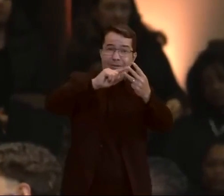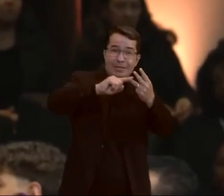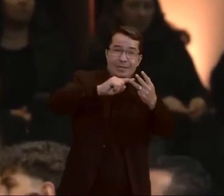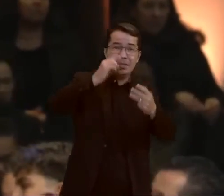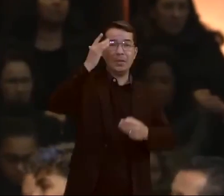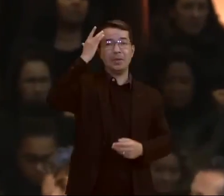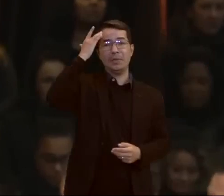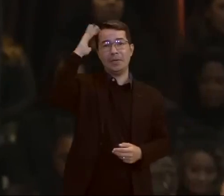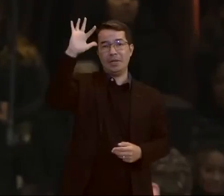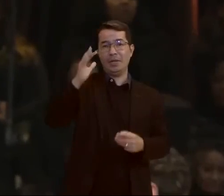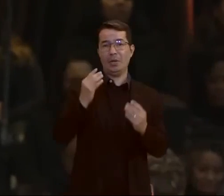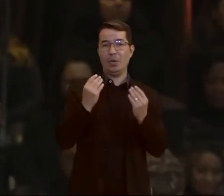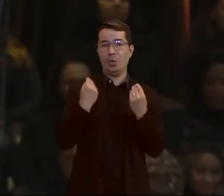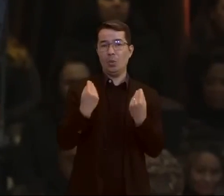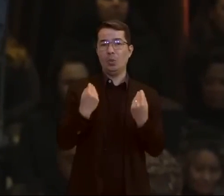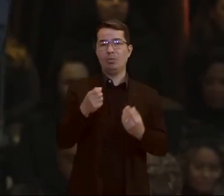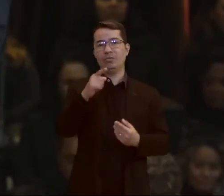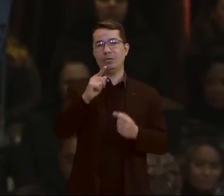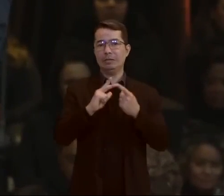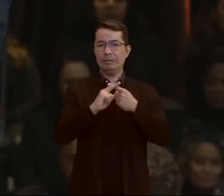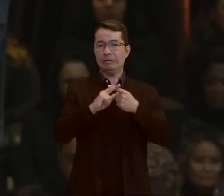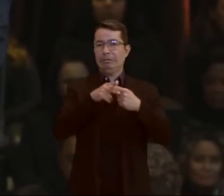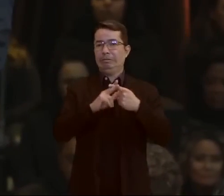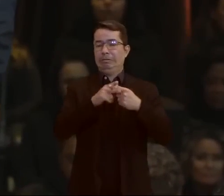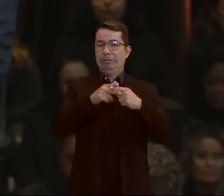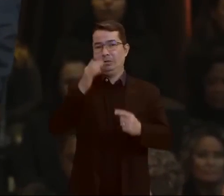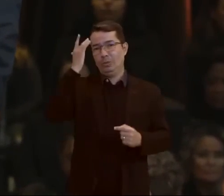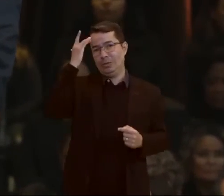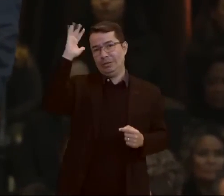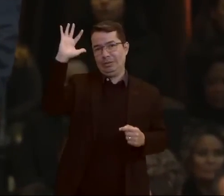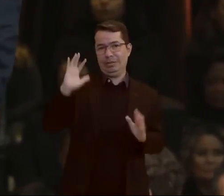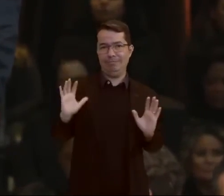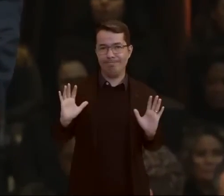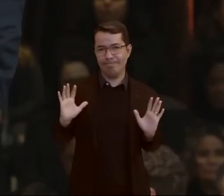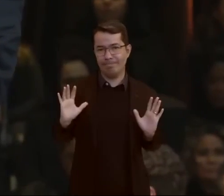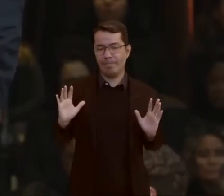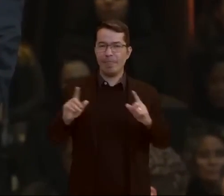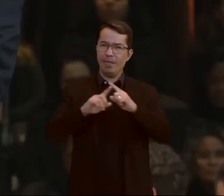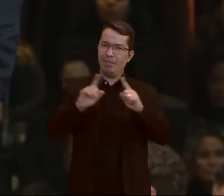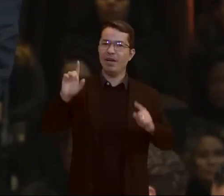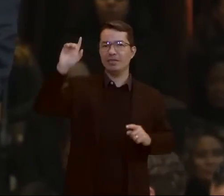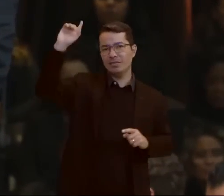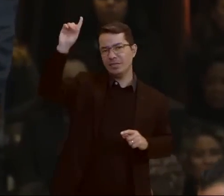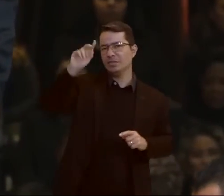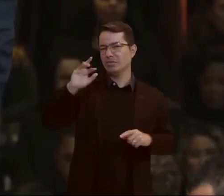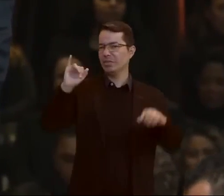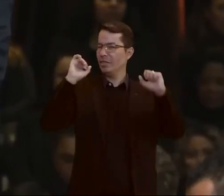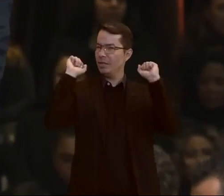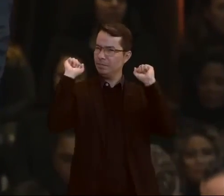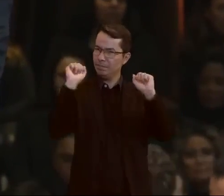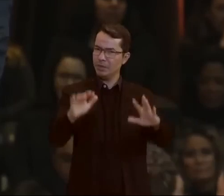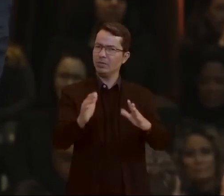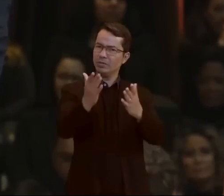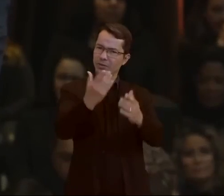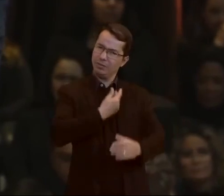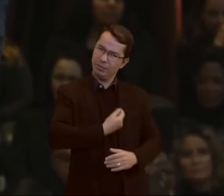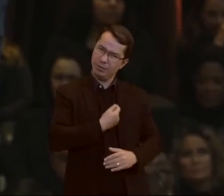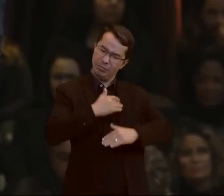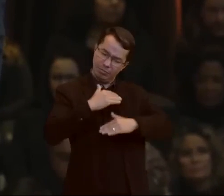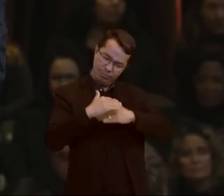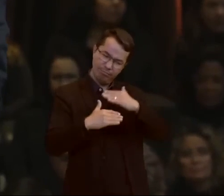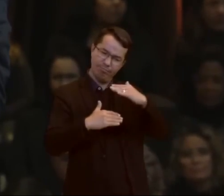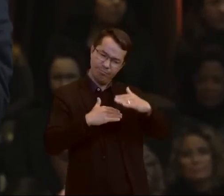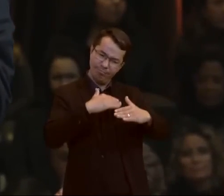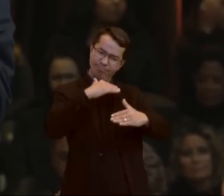Senhor aprova essa minha estratégia? E o Senhor vai dizer, filho, vai que eu vou te abençoar. Daí você dá o primeiro passo, o